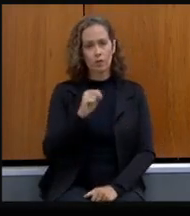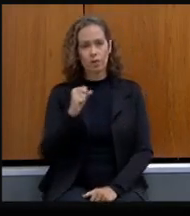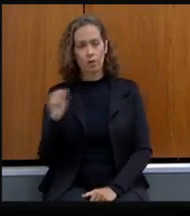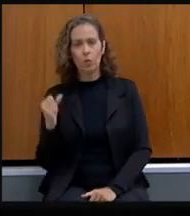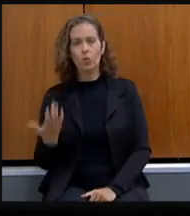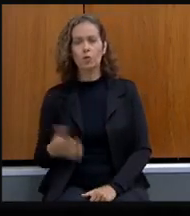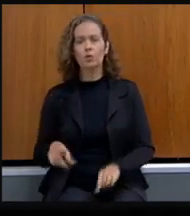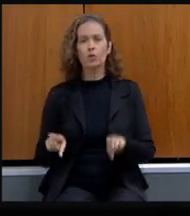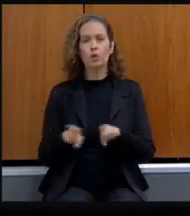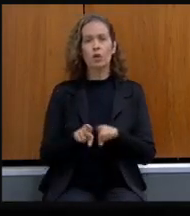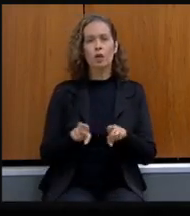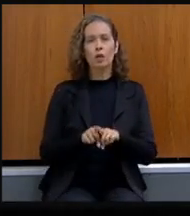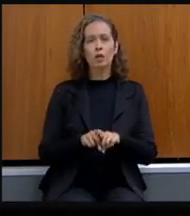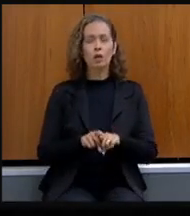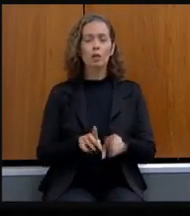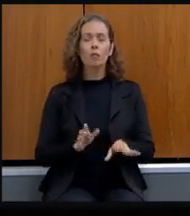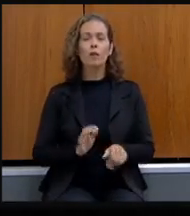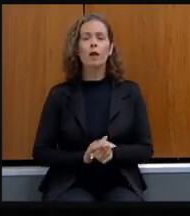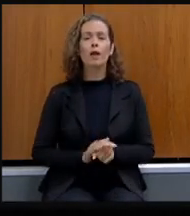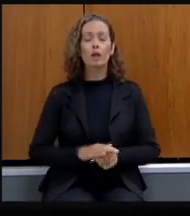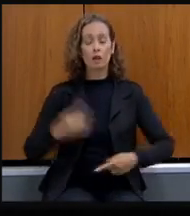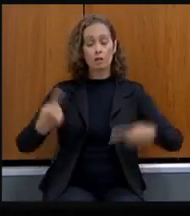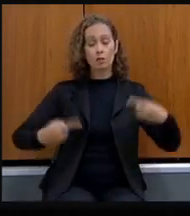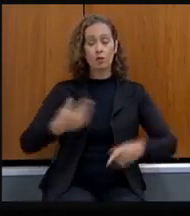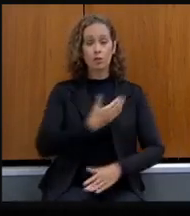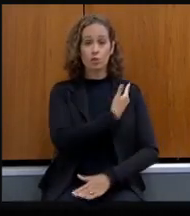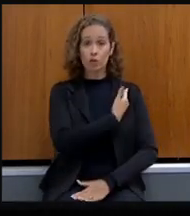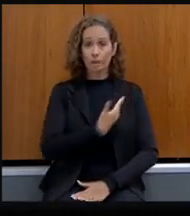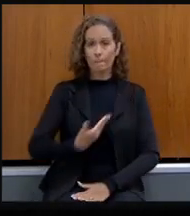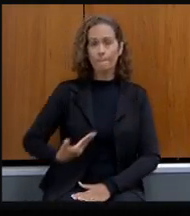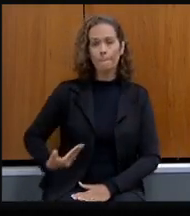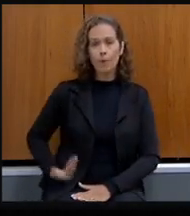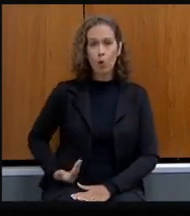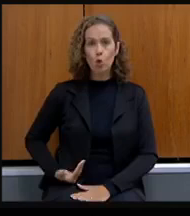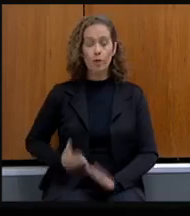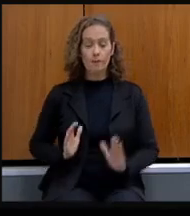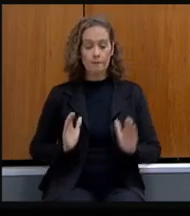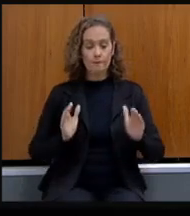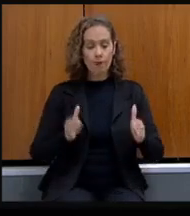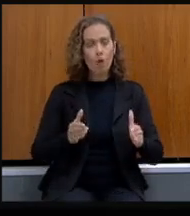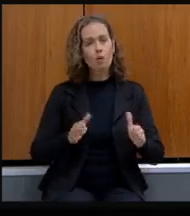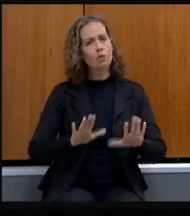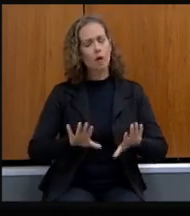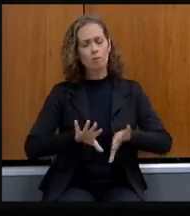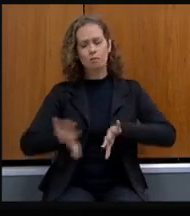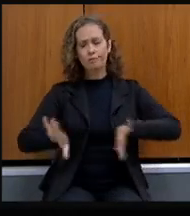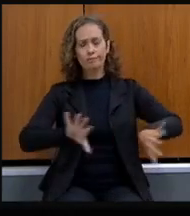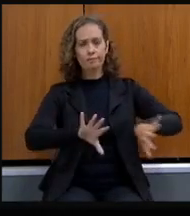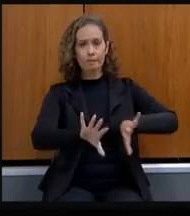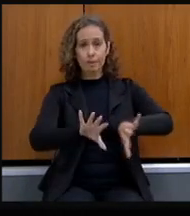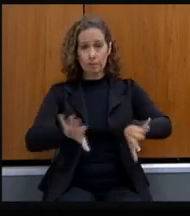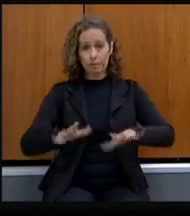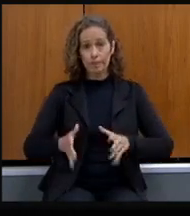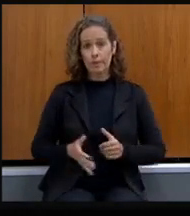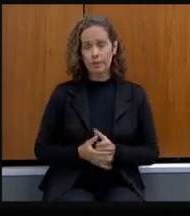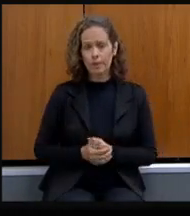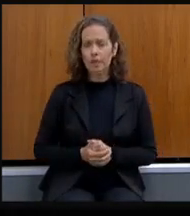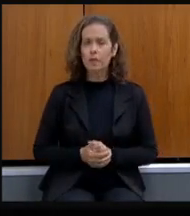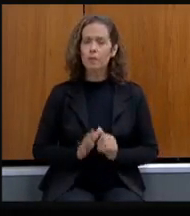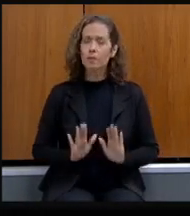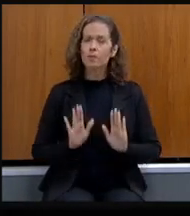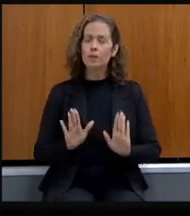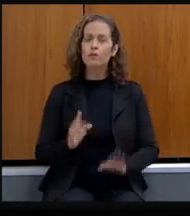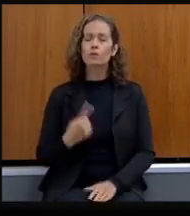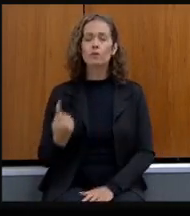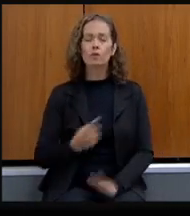descentralização das políticas públicas acho que o modelo é constituição de 88 foi muito pertinente agora